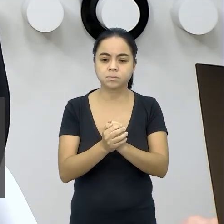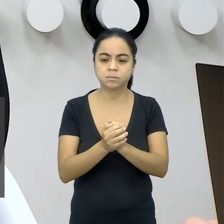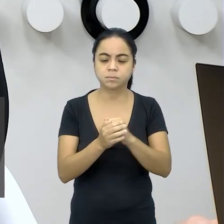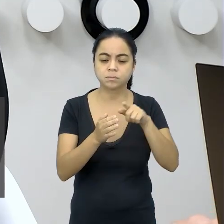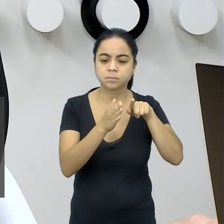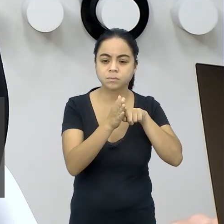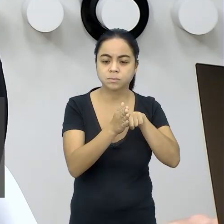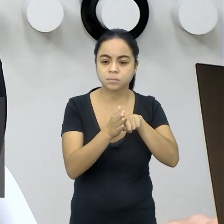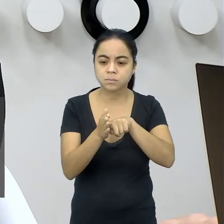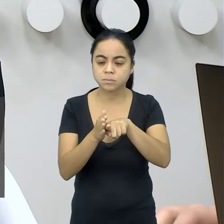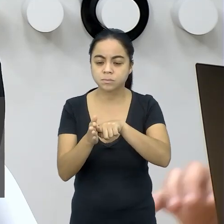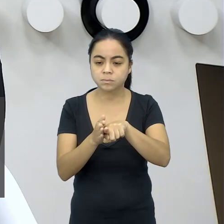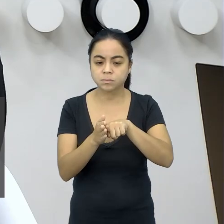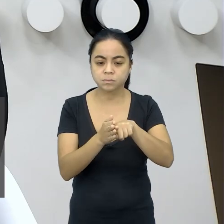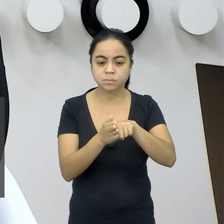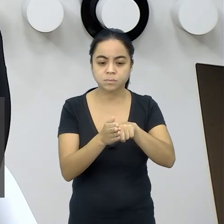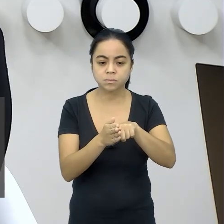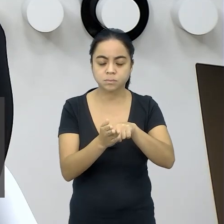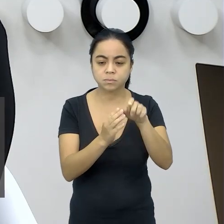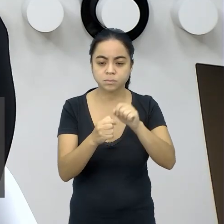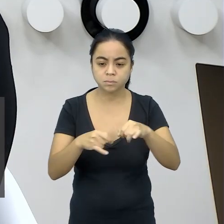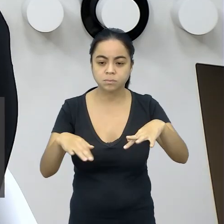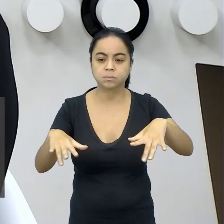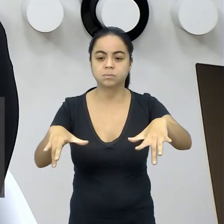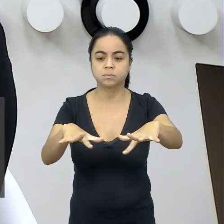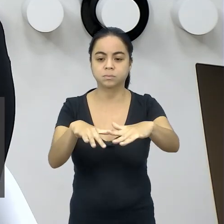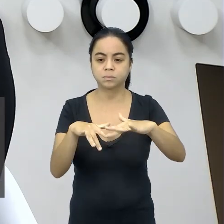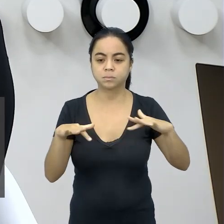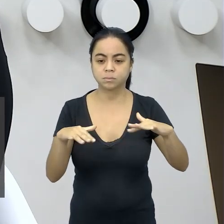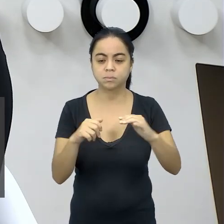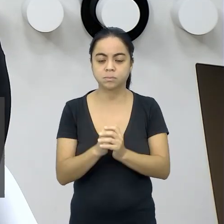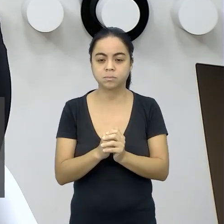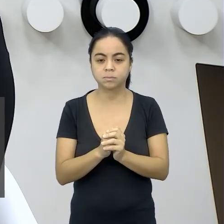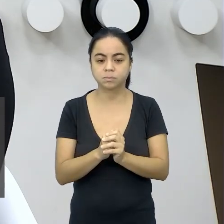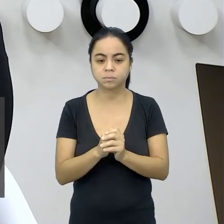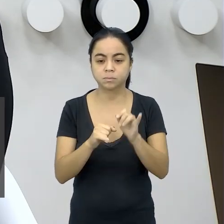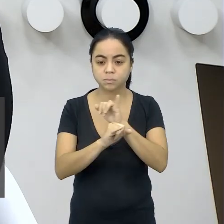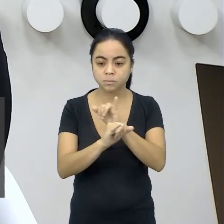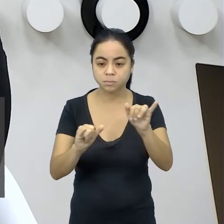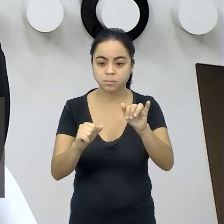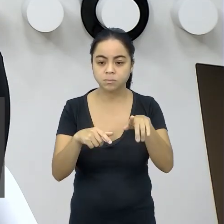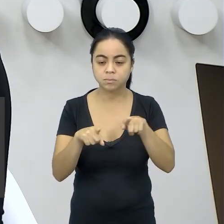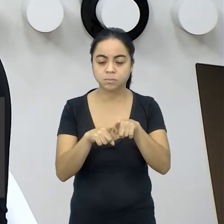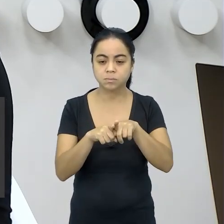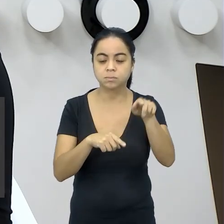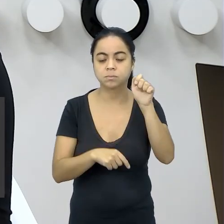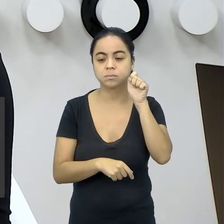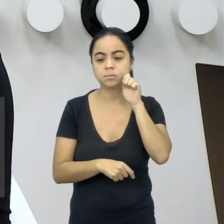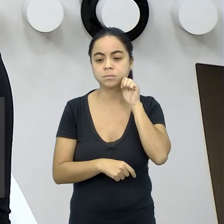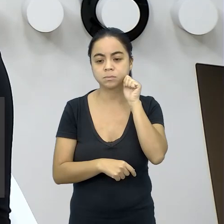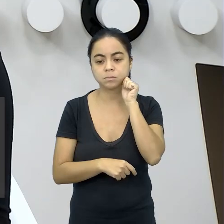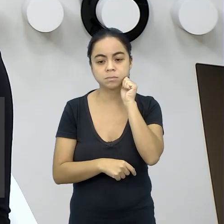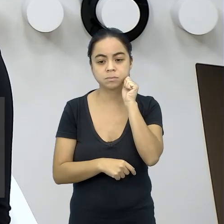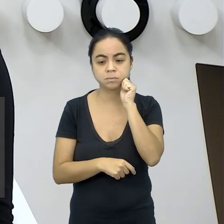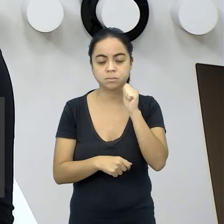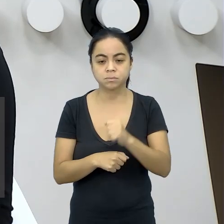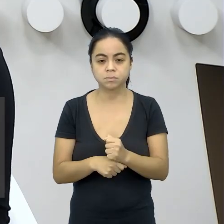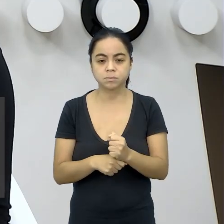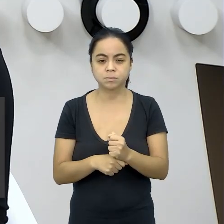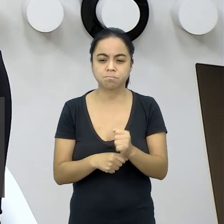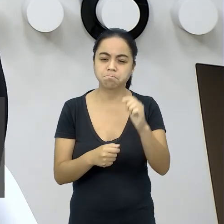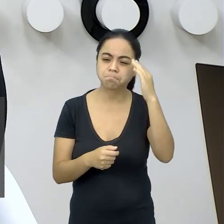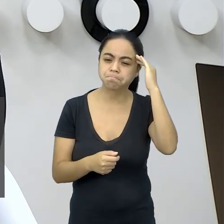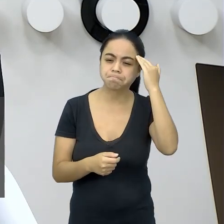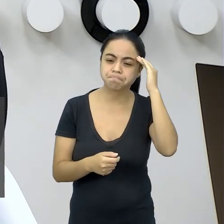é esse aprofundamento que acontece nos conceitos, né, de ciências para as interpretações